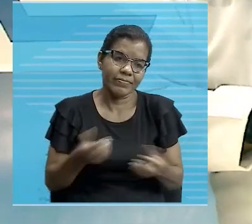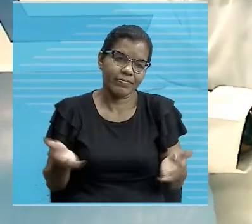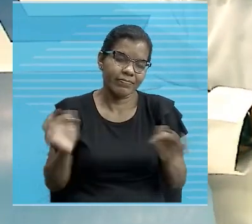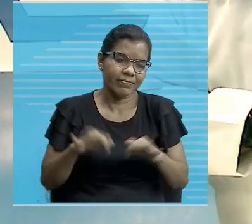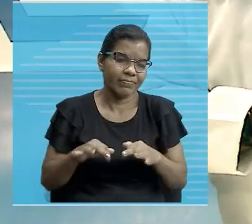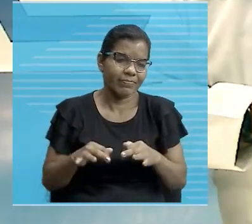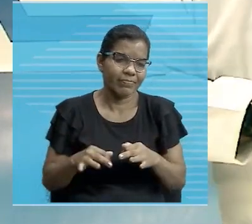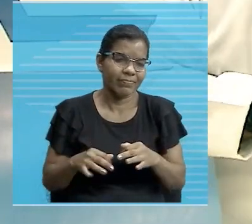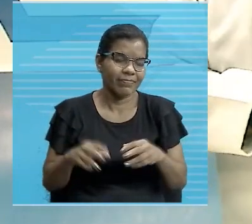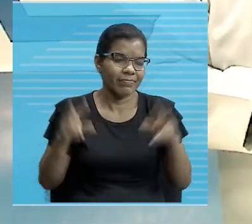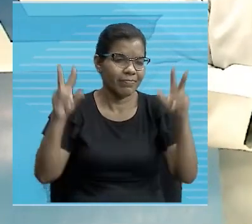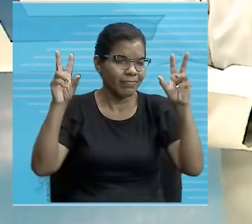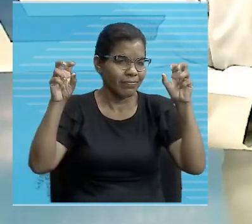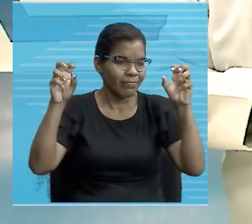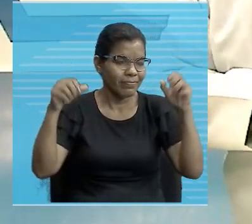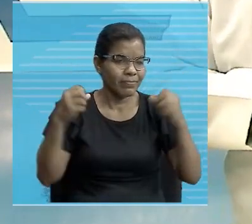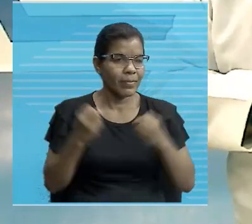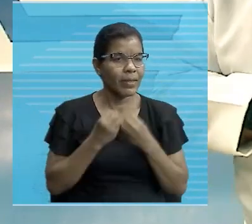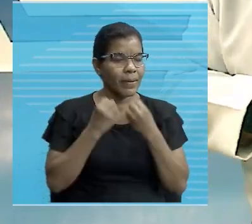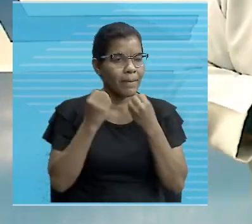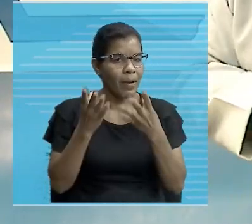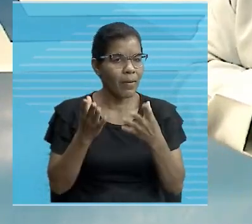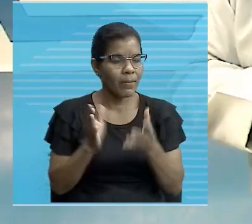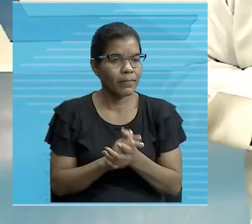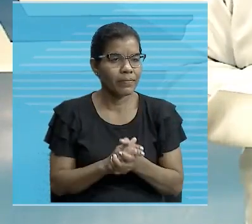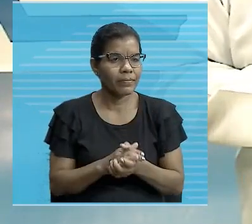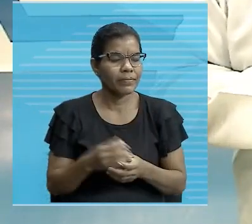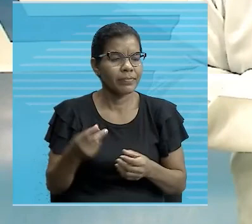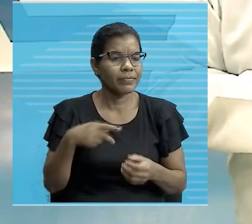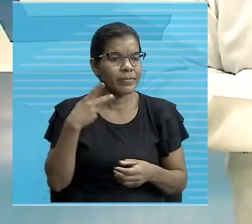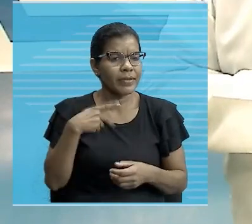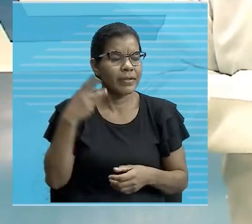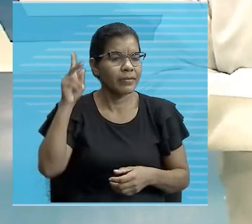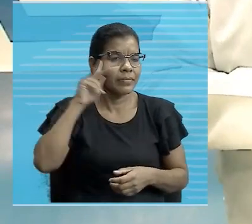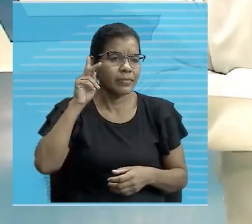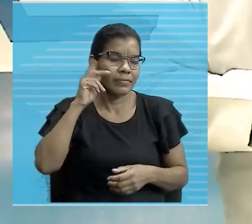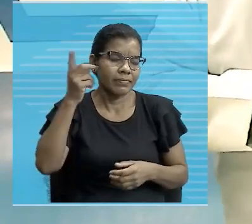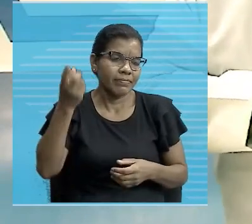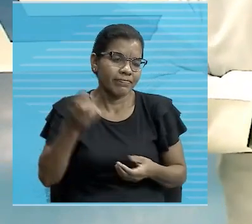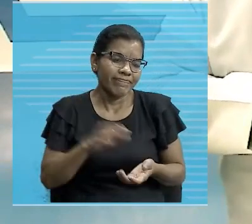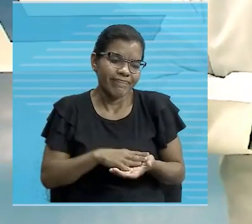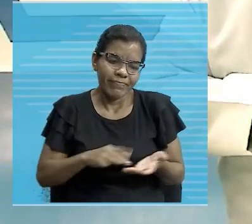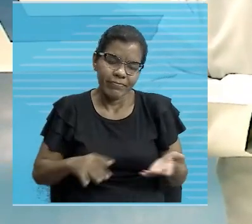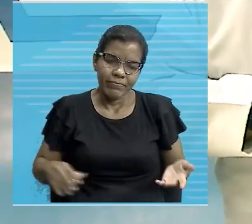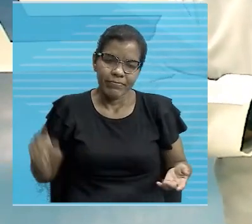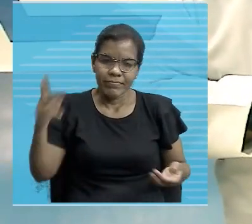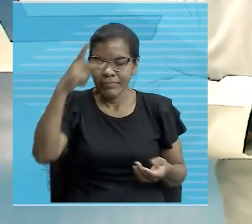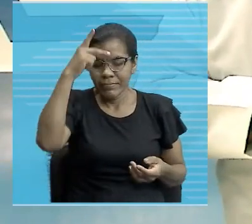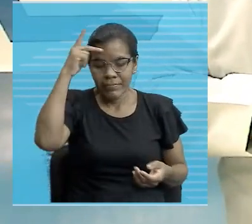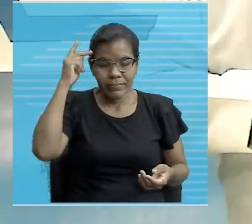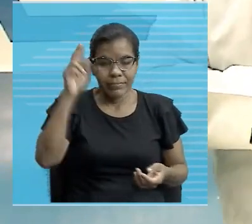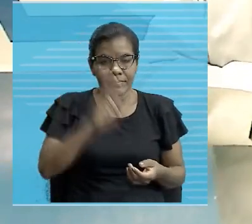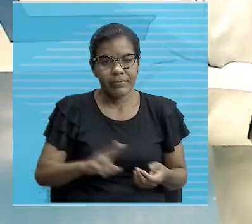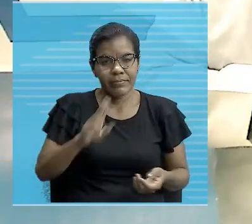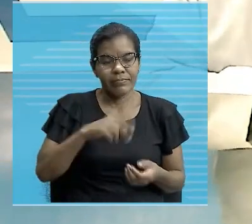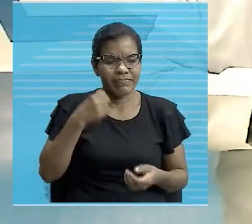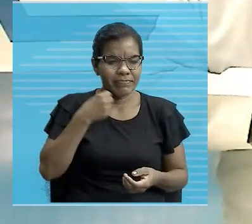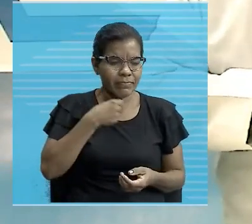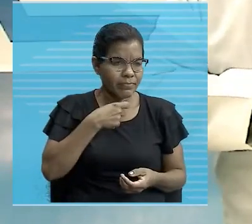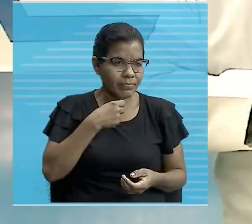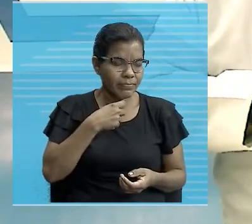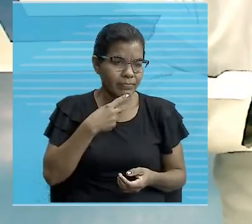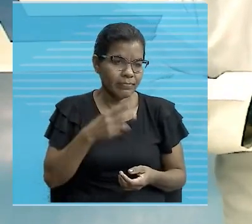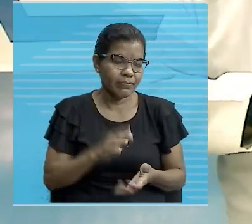bom. Porque quando a gente fala de benzodiazepínico, a gente fala do dia a dia, meu irmão. Quantidade de pessoas que fazem uso desse medicamento,